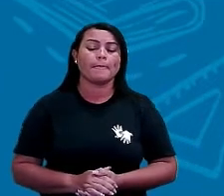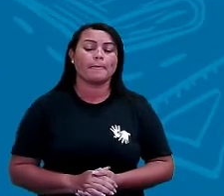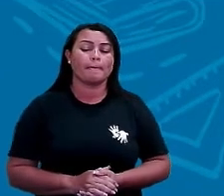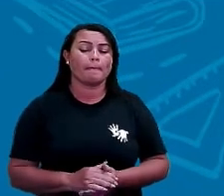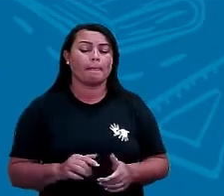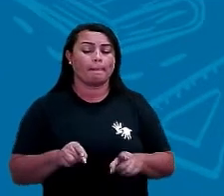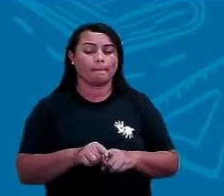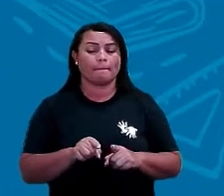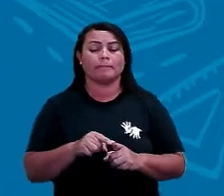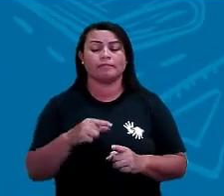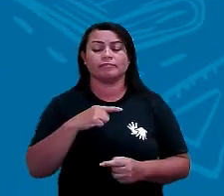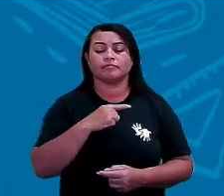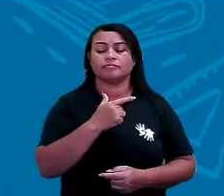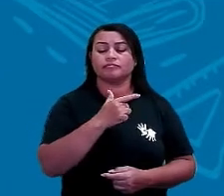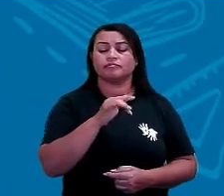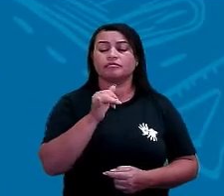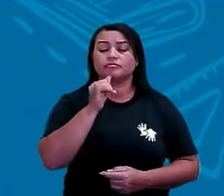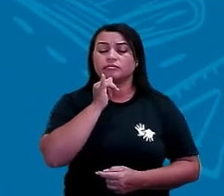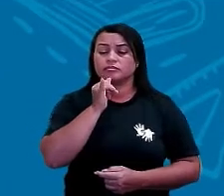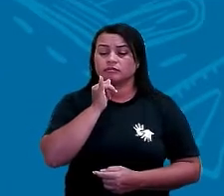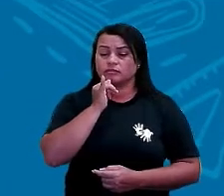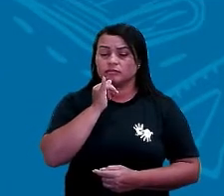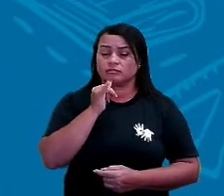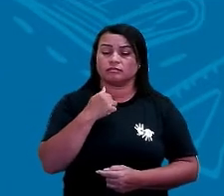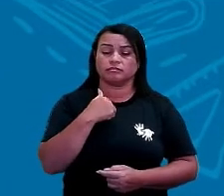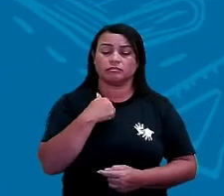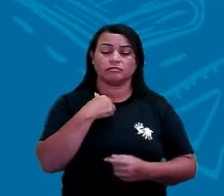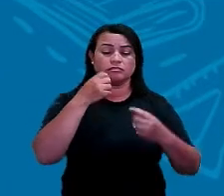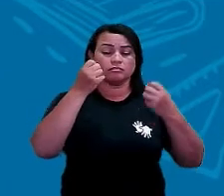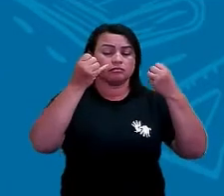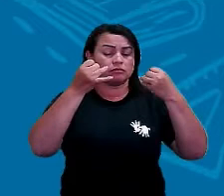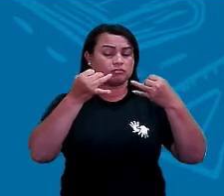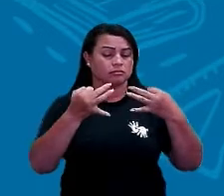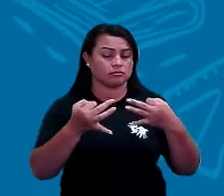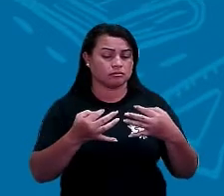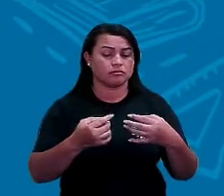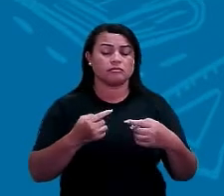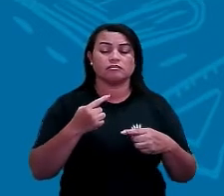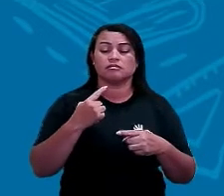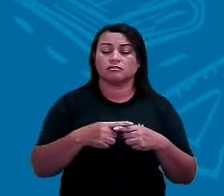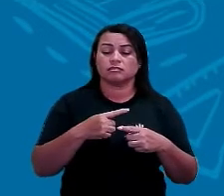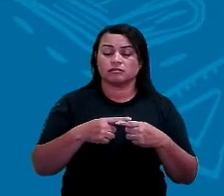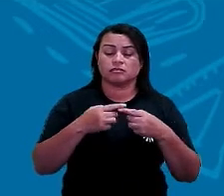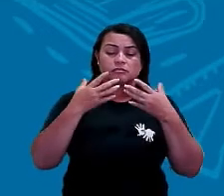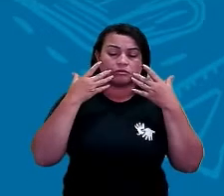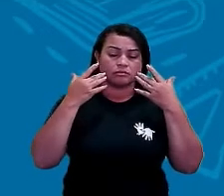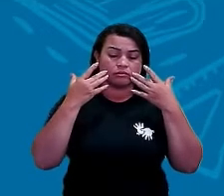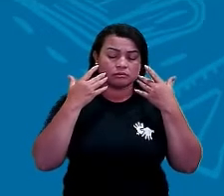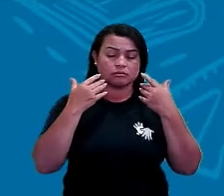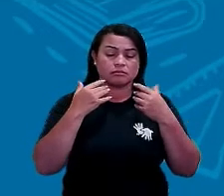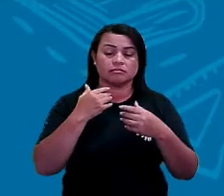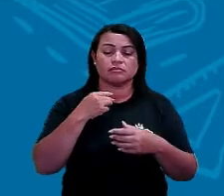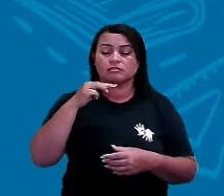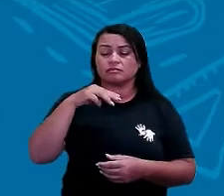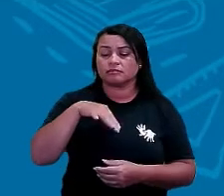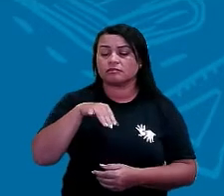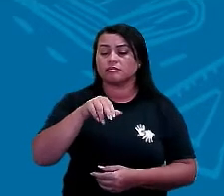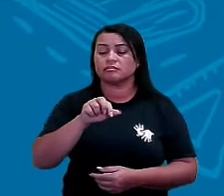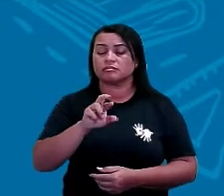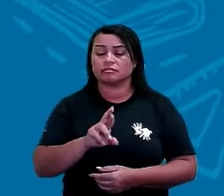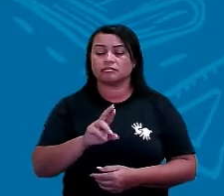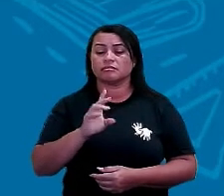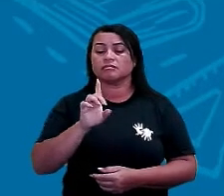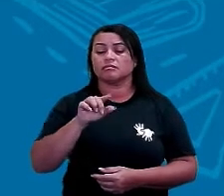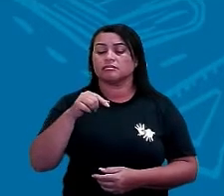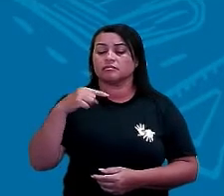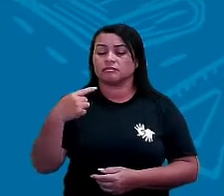a gente tem outro exemplo. Vou explicar o porquê do gato miar depois. Veja